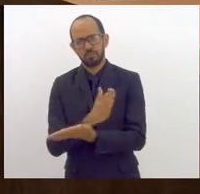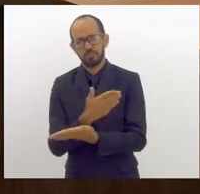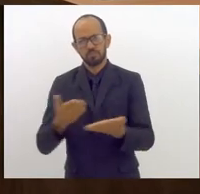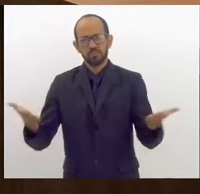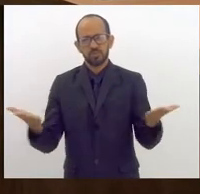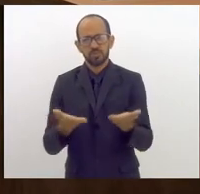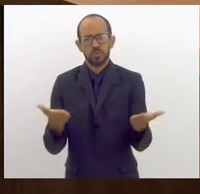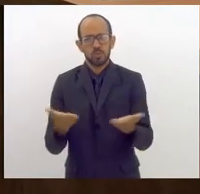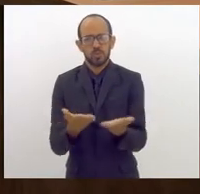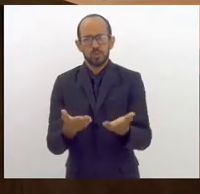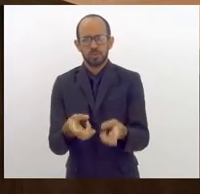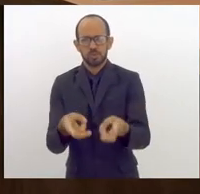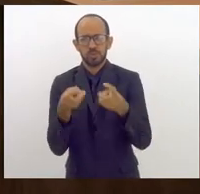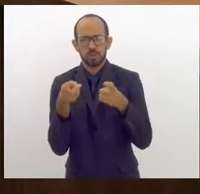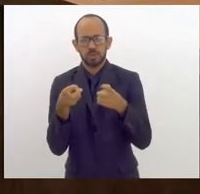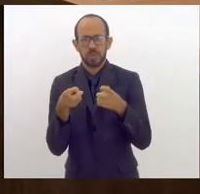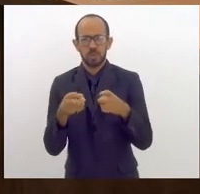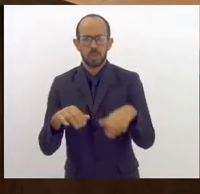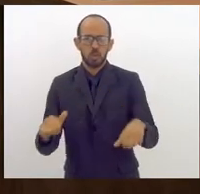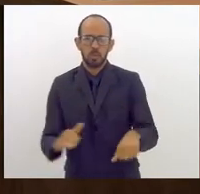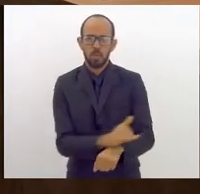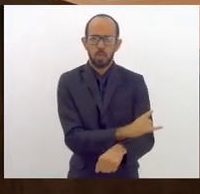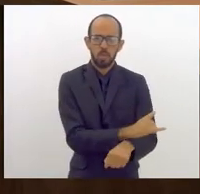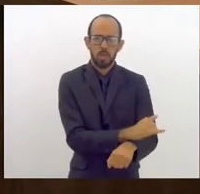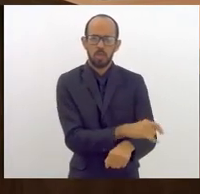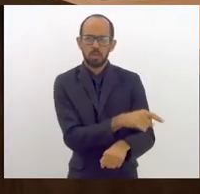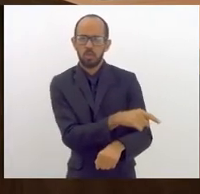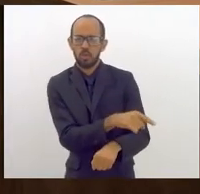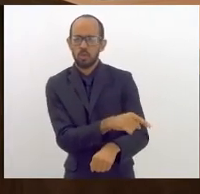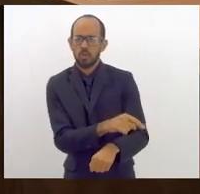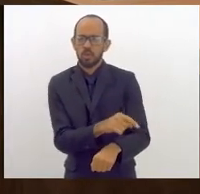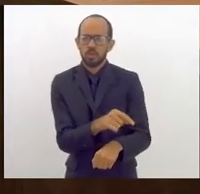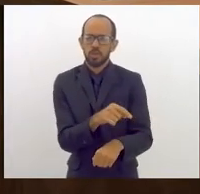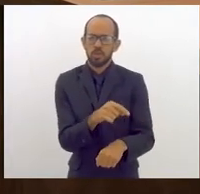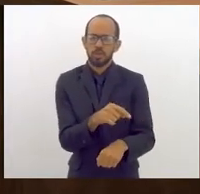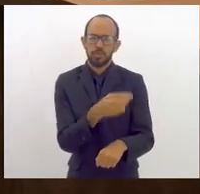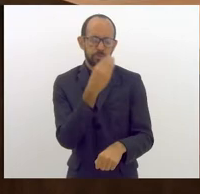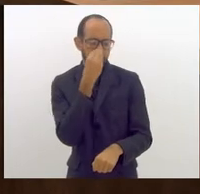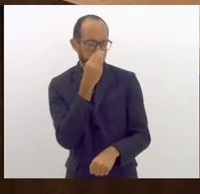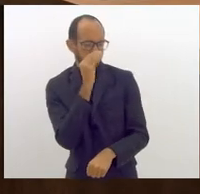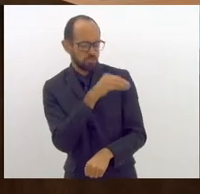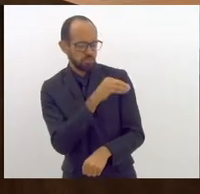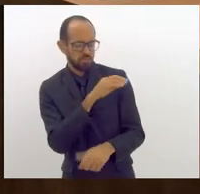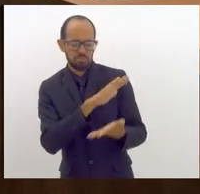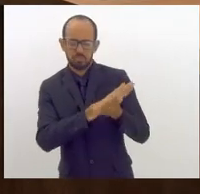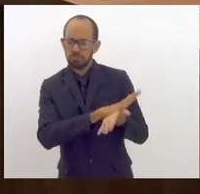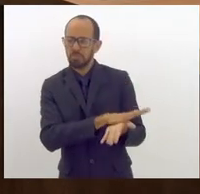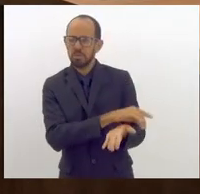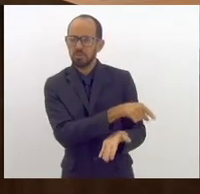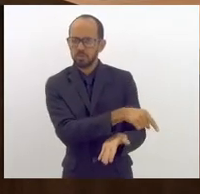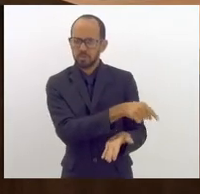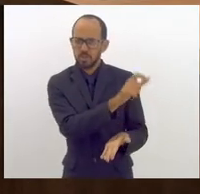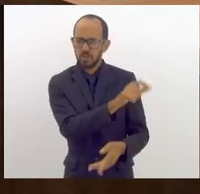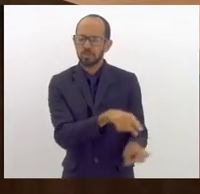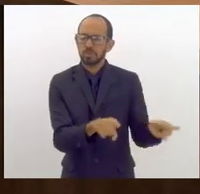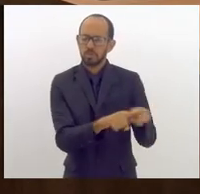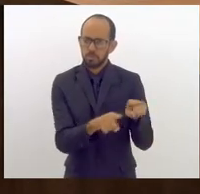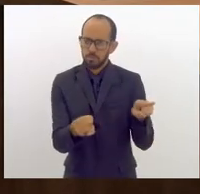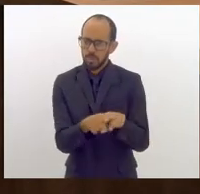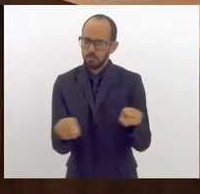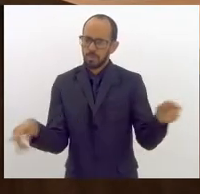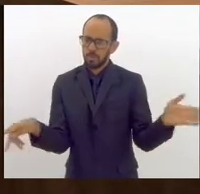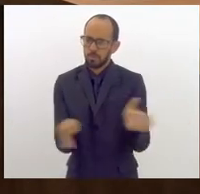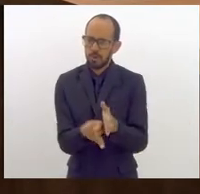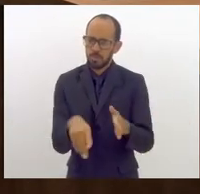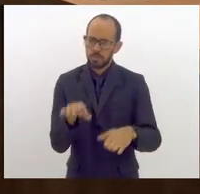é vista como inimiga é vista com todo desdem e Preconceito também pelo próprio estado Então